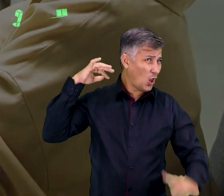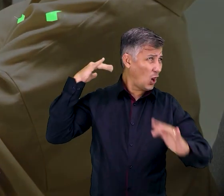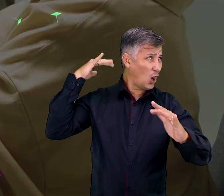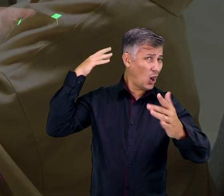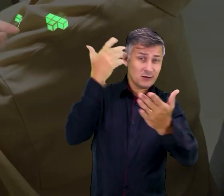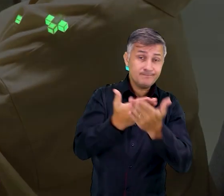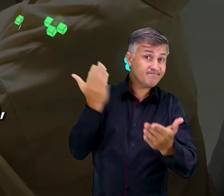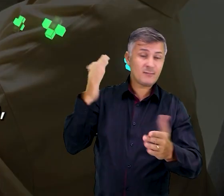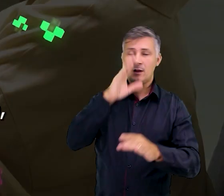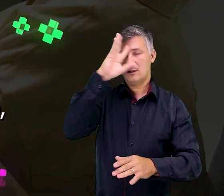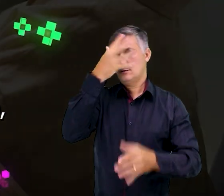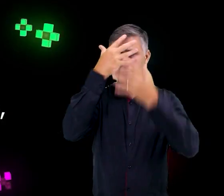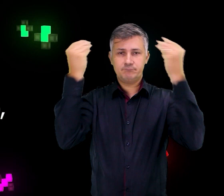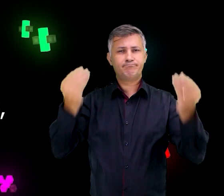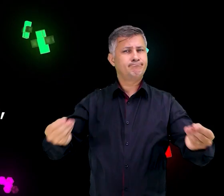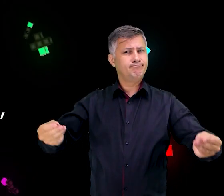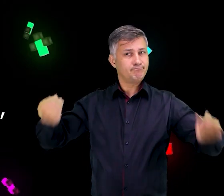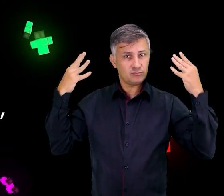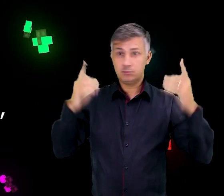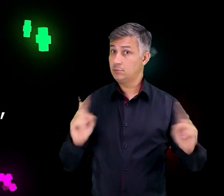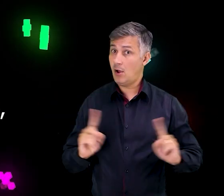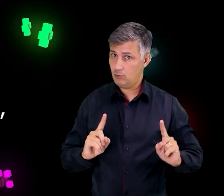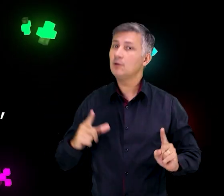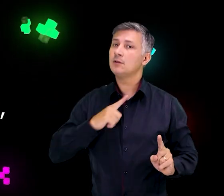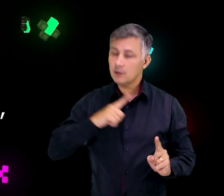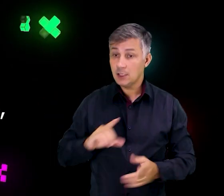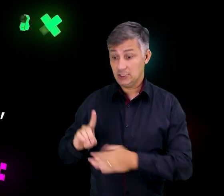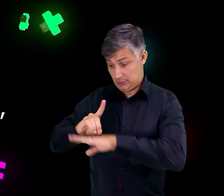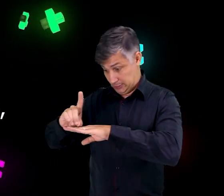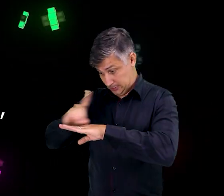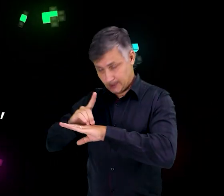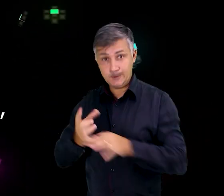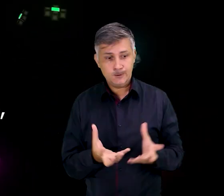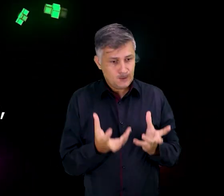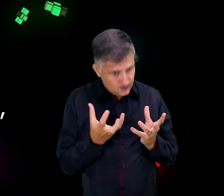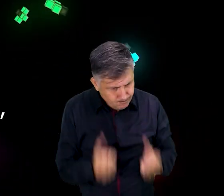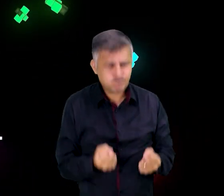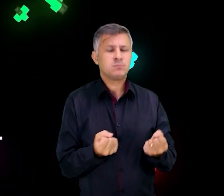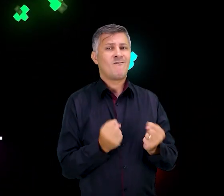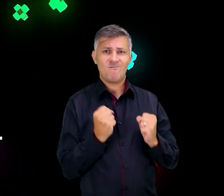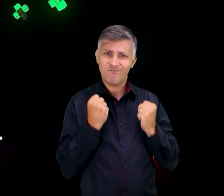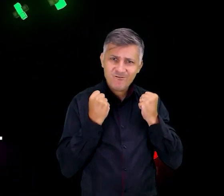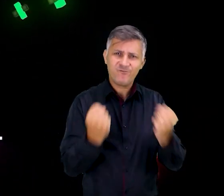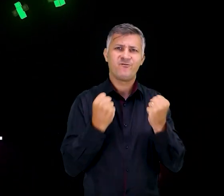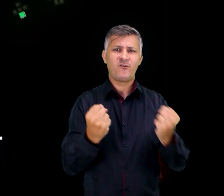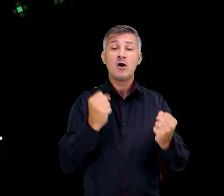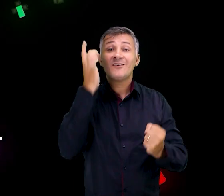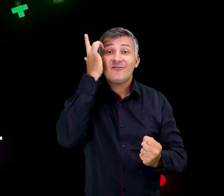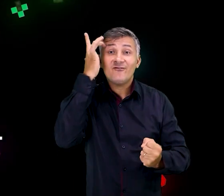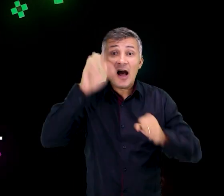já existiu, mas quero dizer sim. Que o digitalismo acolhe esse legado e facilita